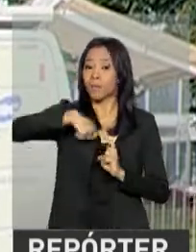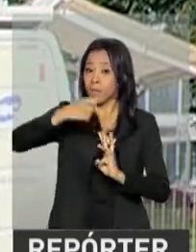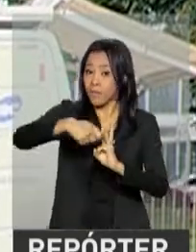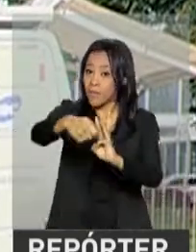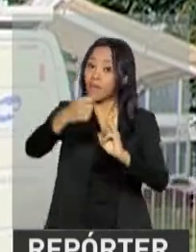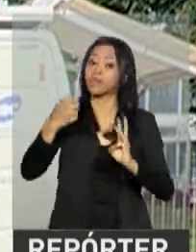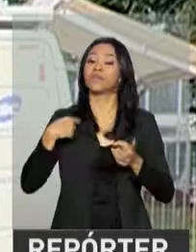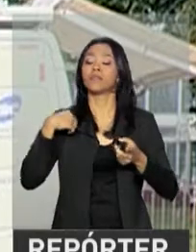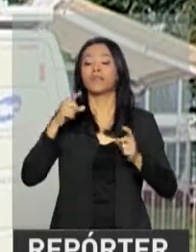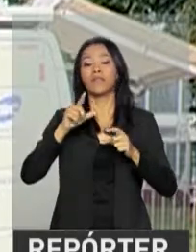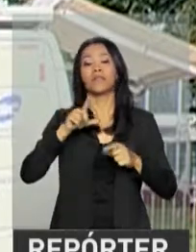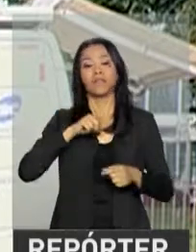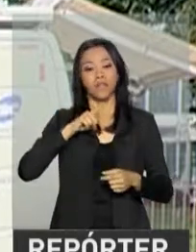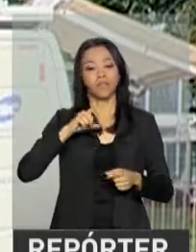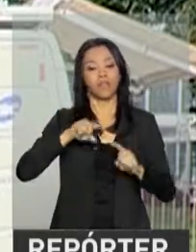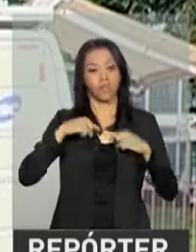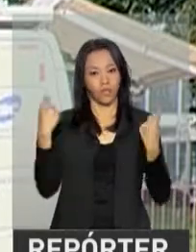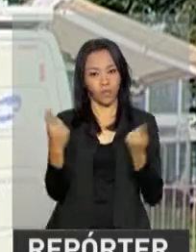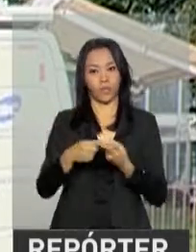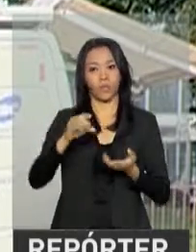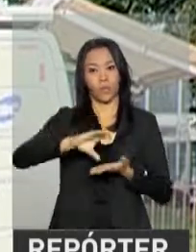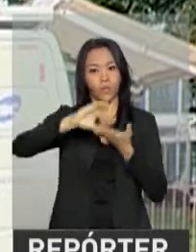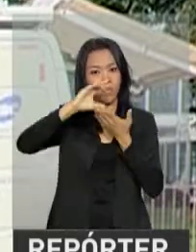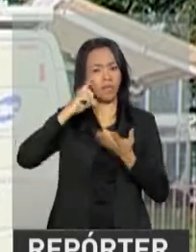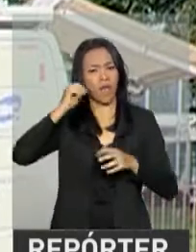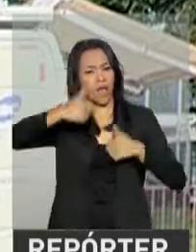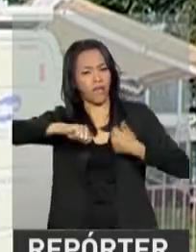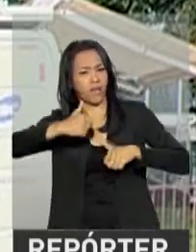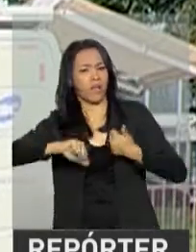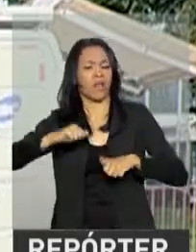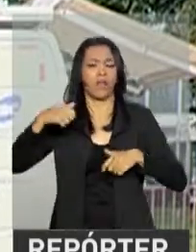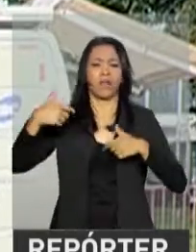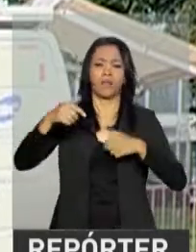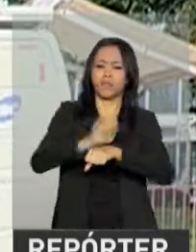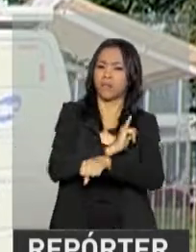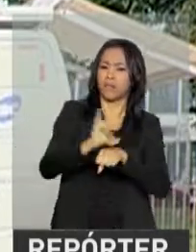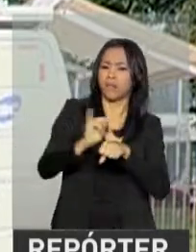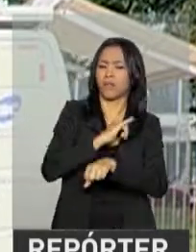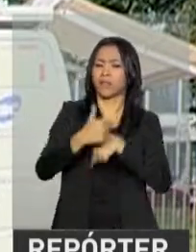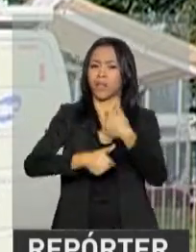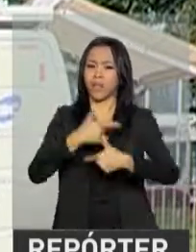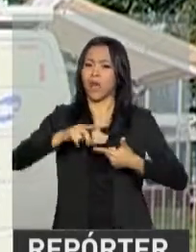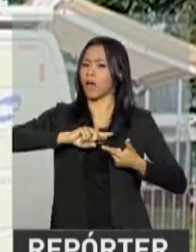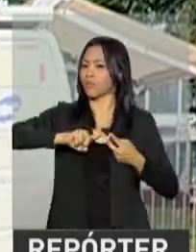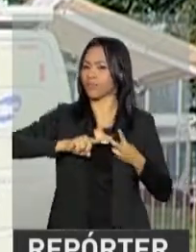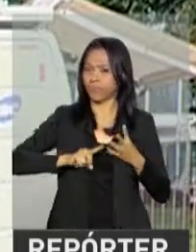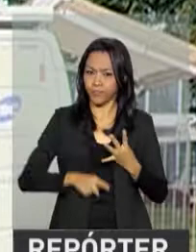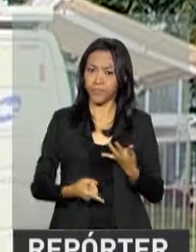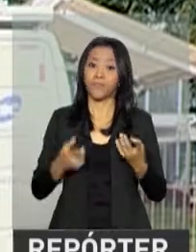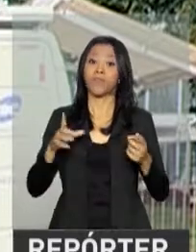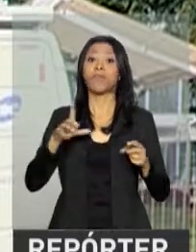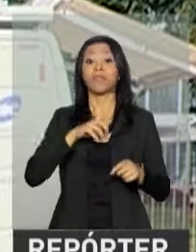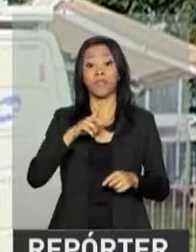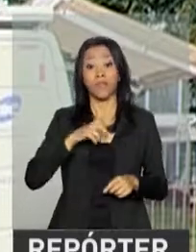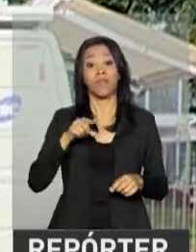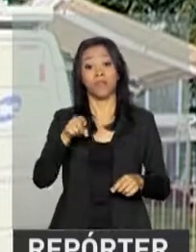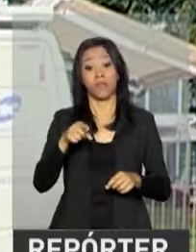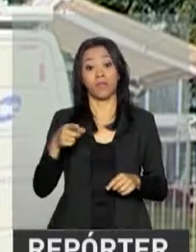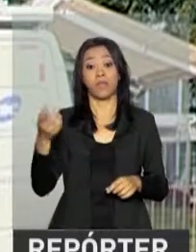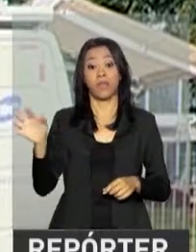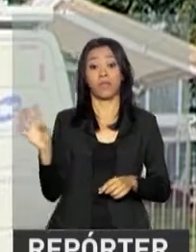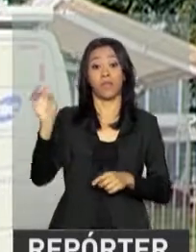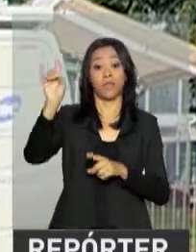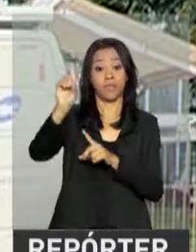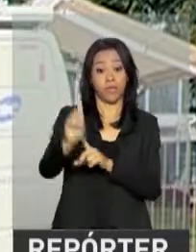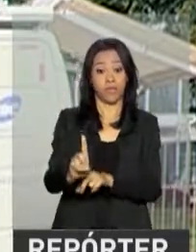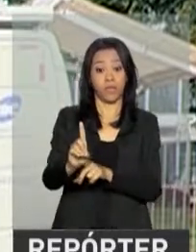projetos estratégicos em andamento e fazer um balanço de ações. Entre as atribuições do Conselho Militar de Defesa está assessorar o presidente da